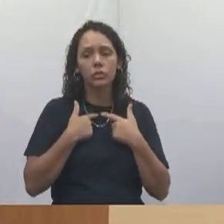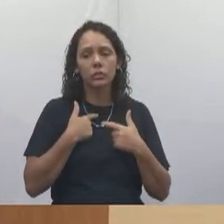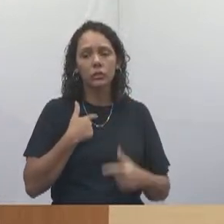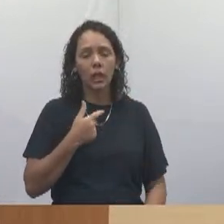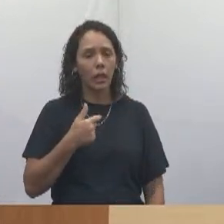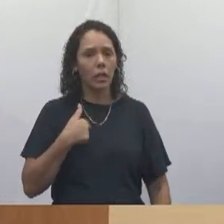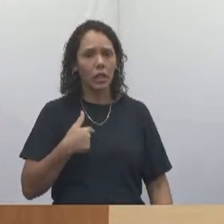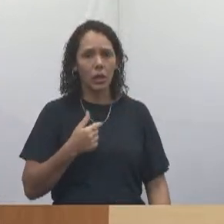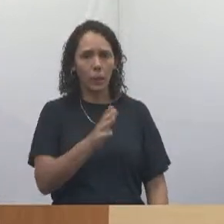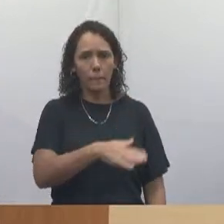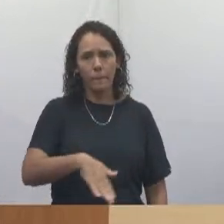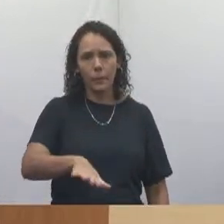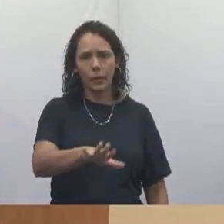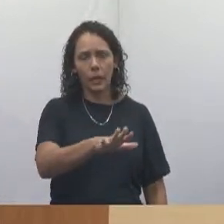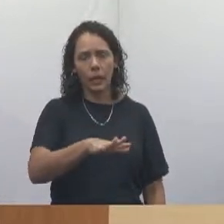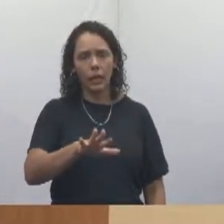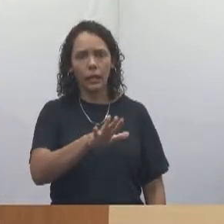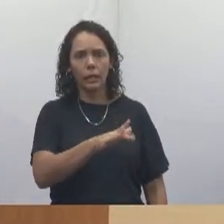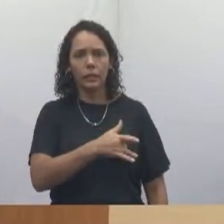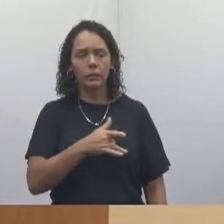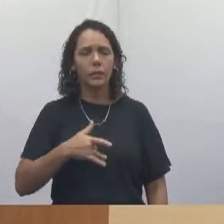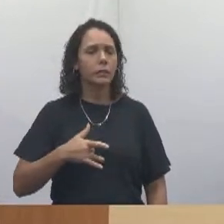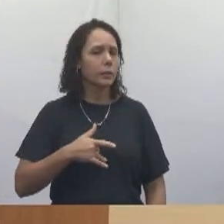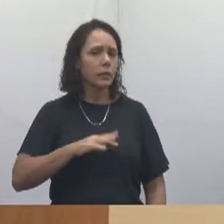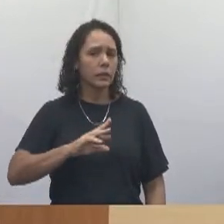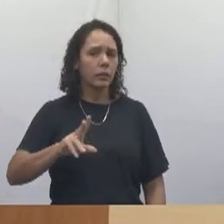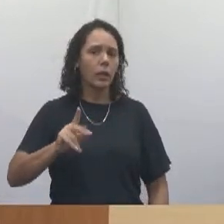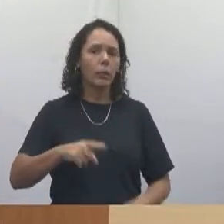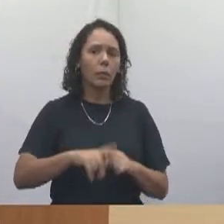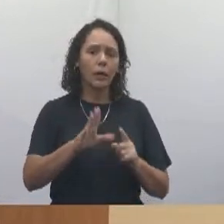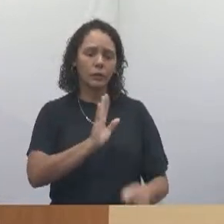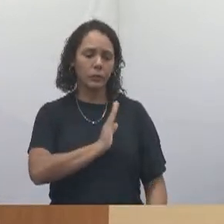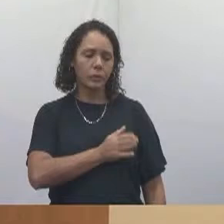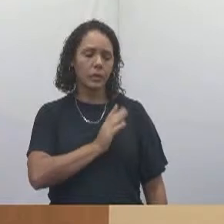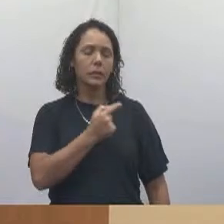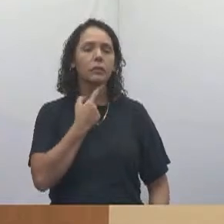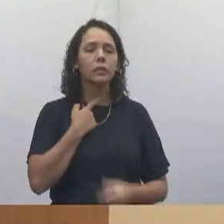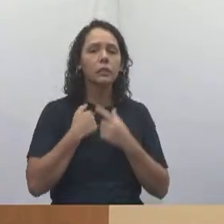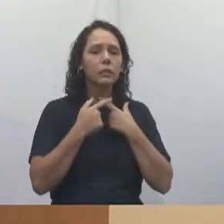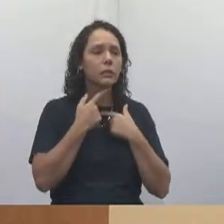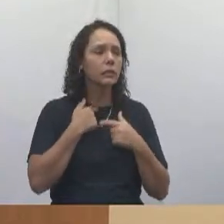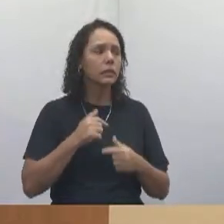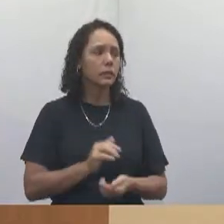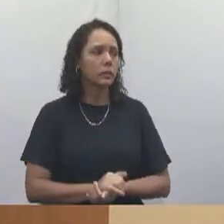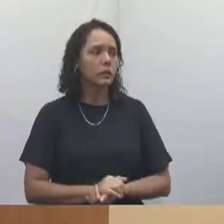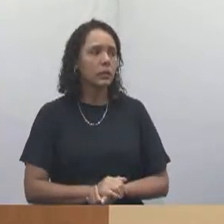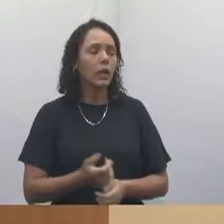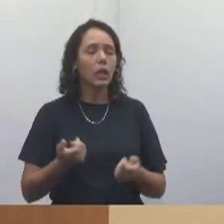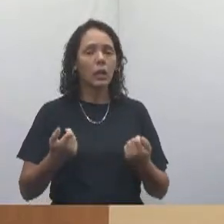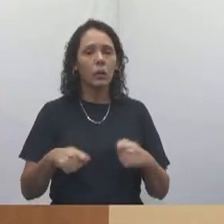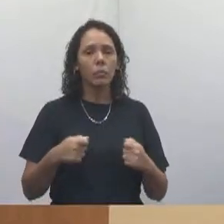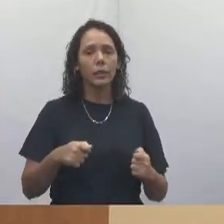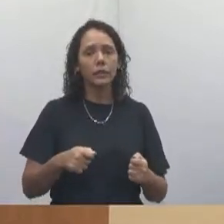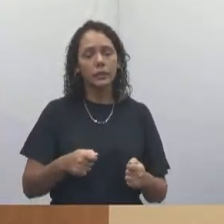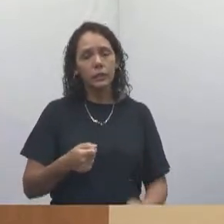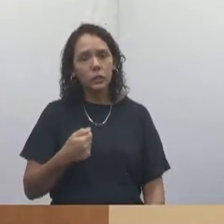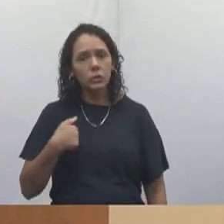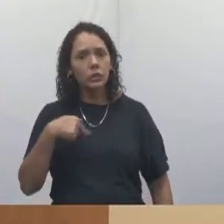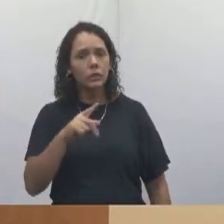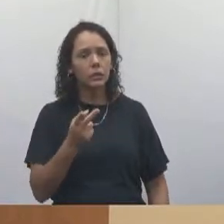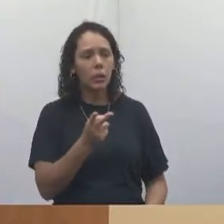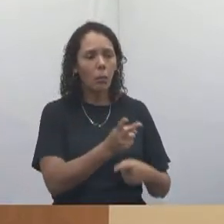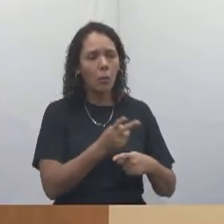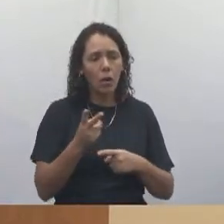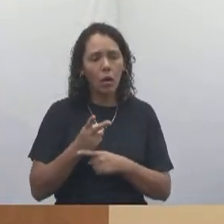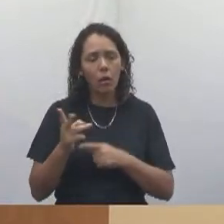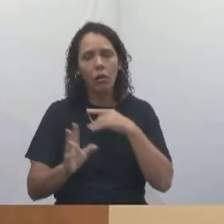da medicina, mas é um desejo do meu coração. Eu preciso sair, eu tenho tempo para estar aqui e sair e ir ao encontro dessas